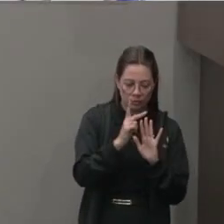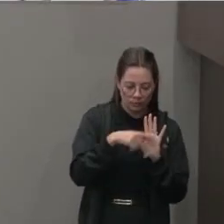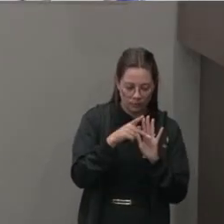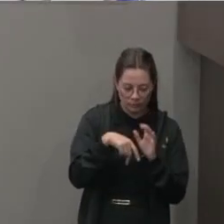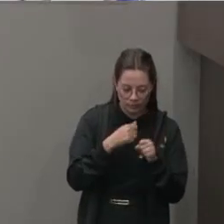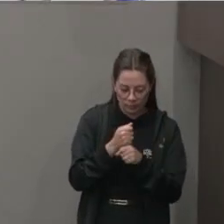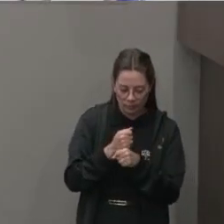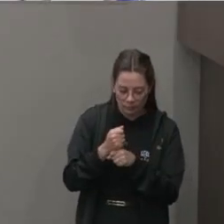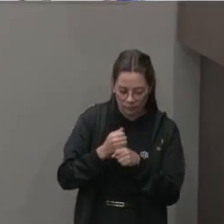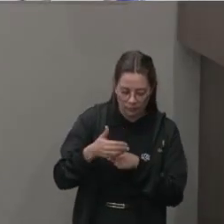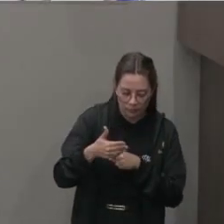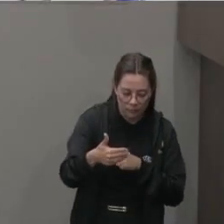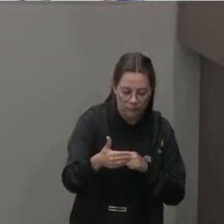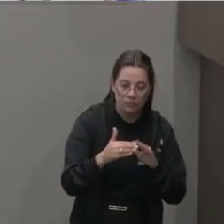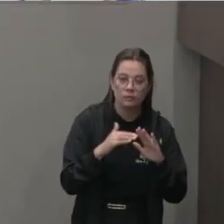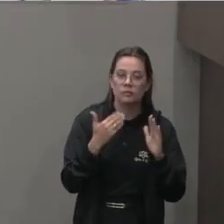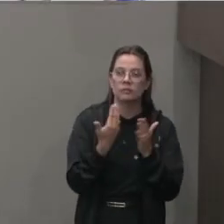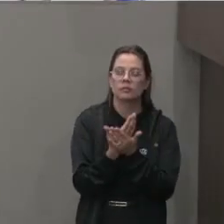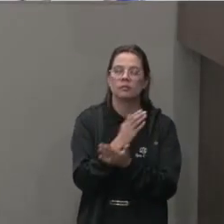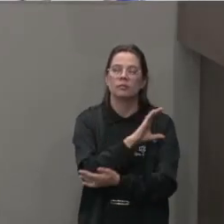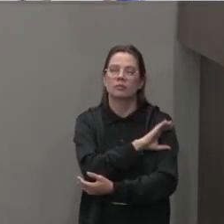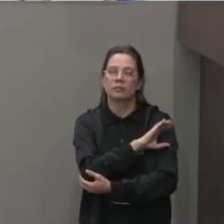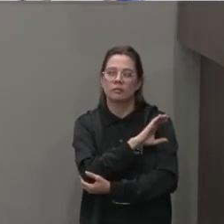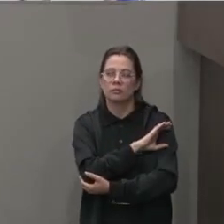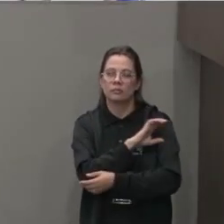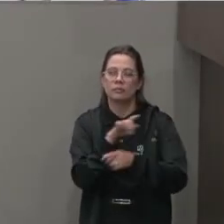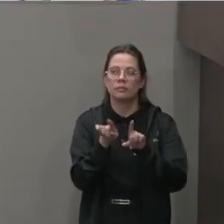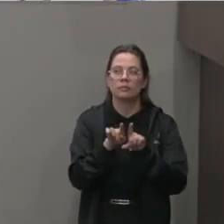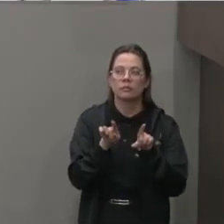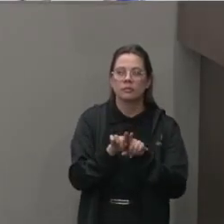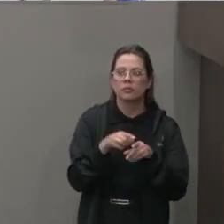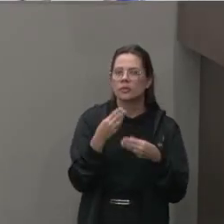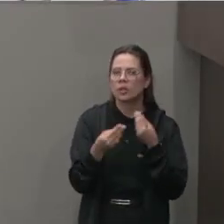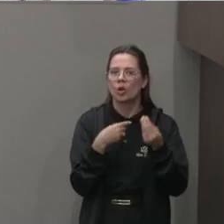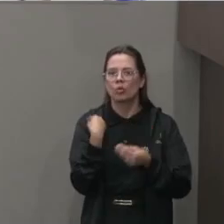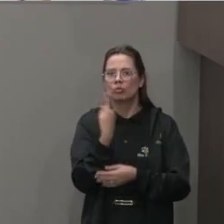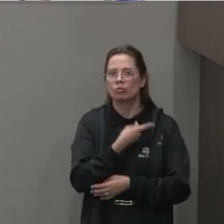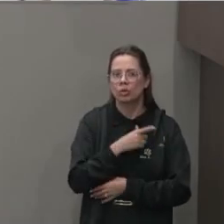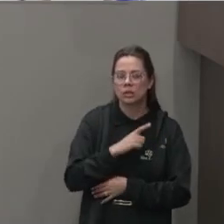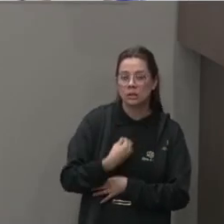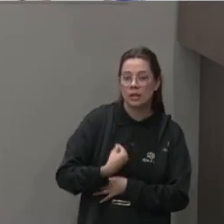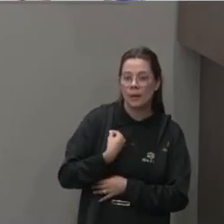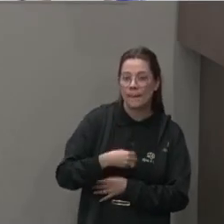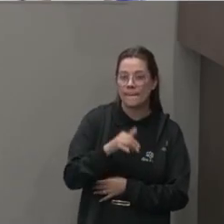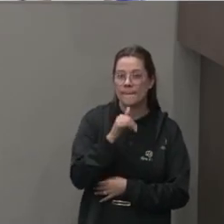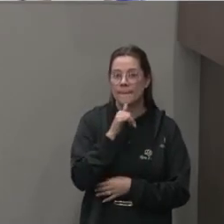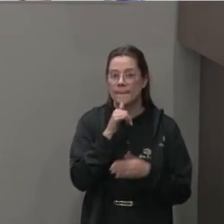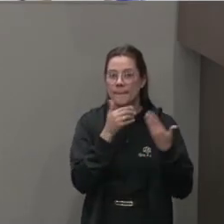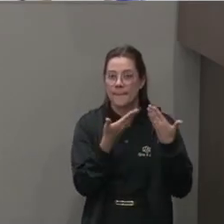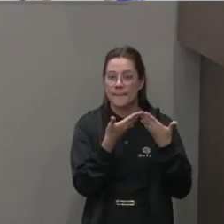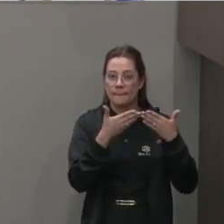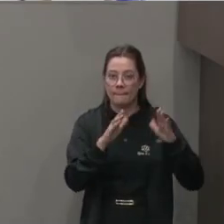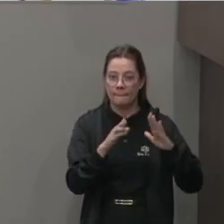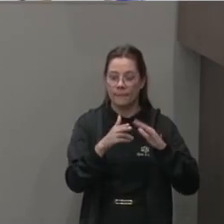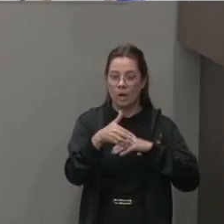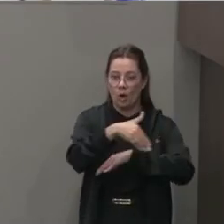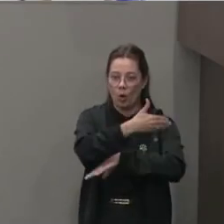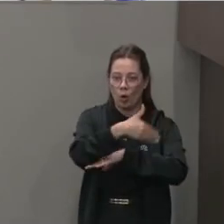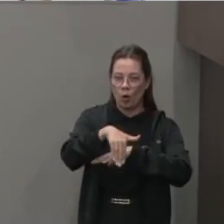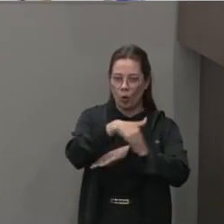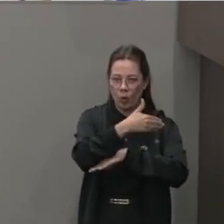a escola de educação infantil, como o senhor bem falou. Então, como nós tivemos, por exemplo, a abertura da Rua Uruguai aqui, que foi